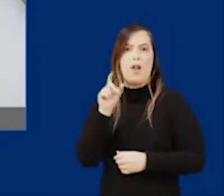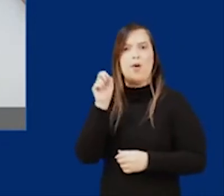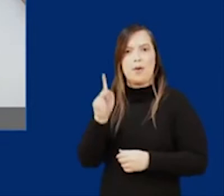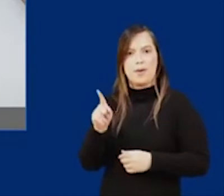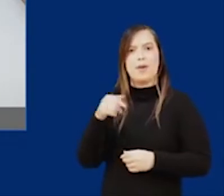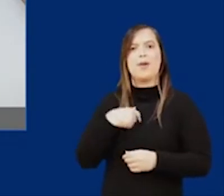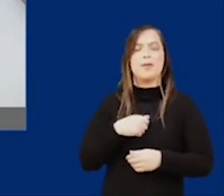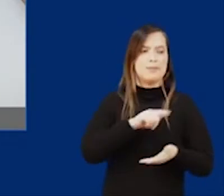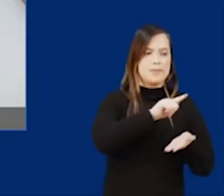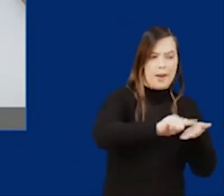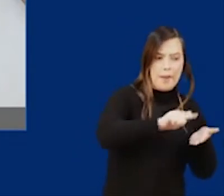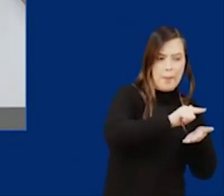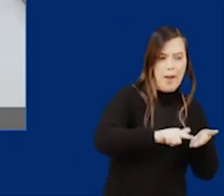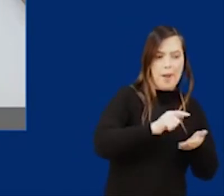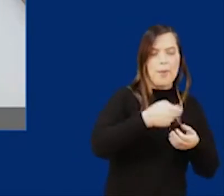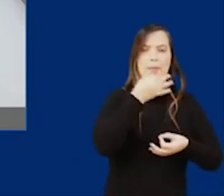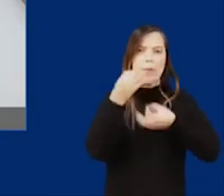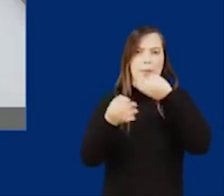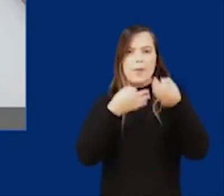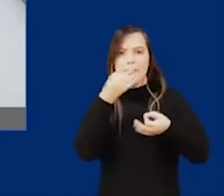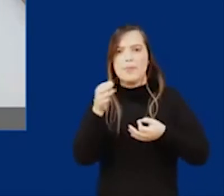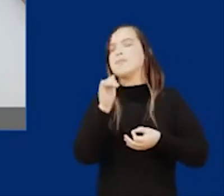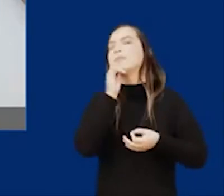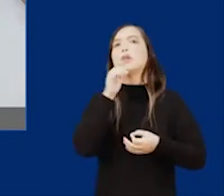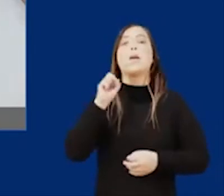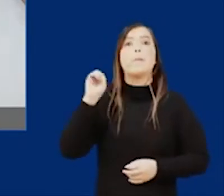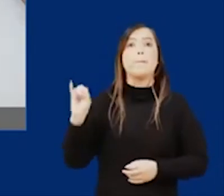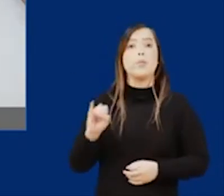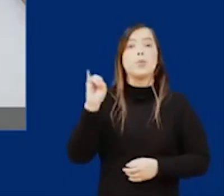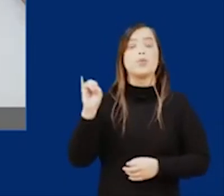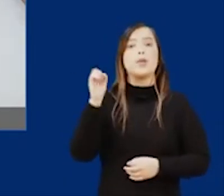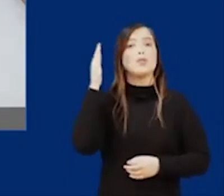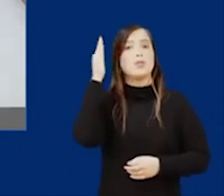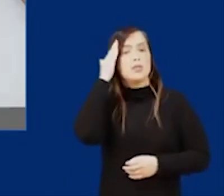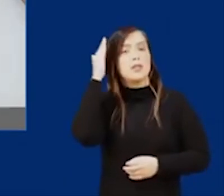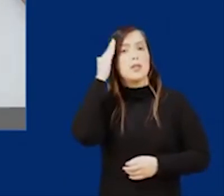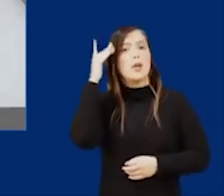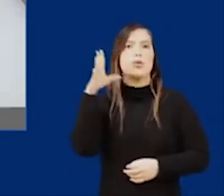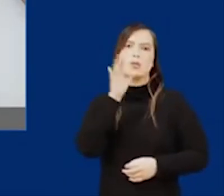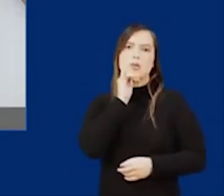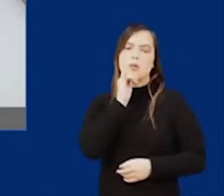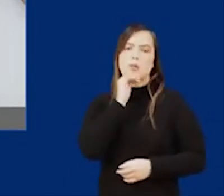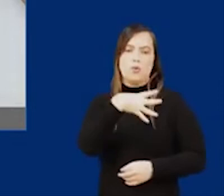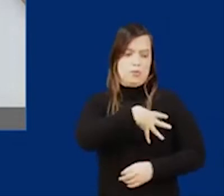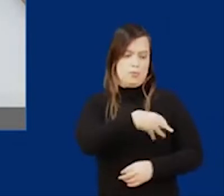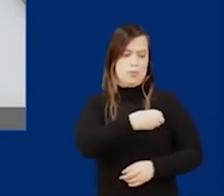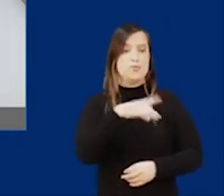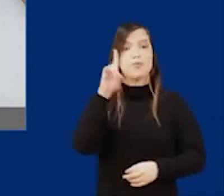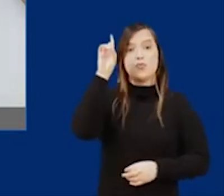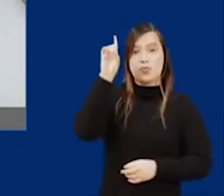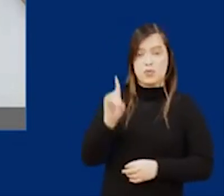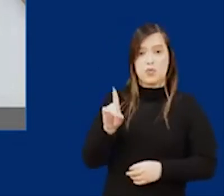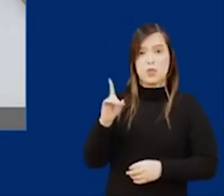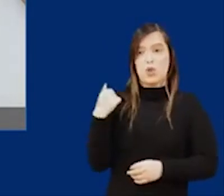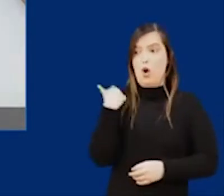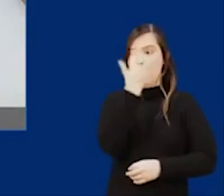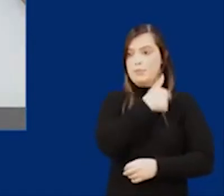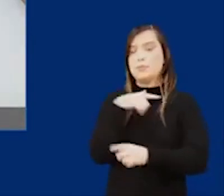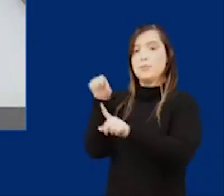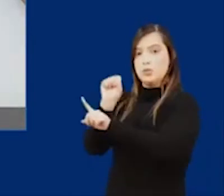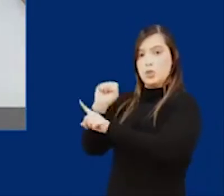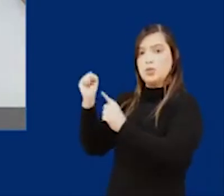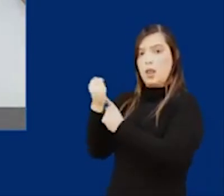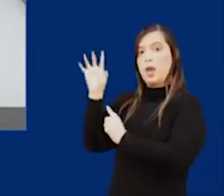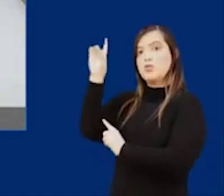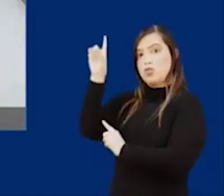terreno, como eu costumo dizer, é importante a gente entender que amamentar é um direito e a gente tem que, como sociedade, garantir que esse